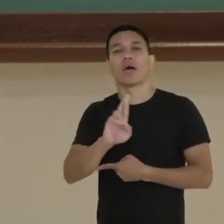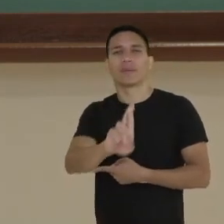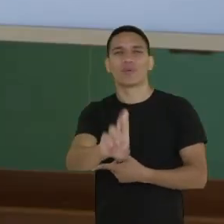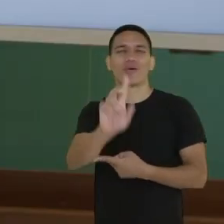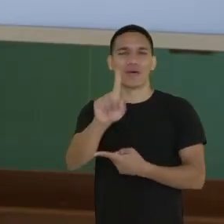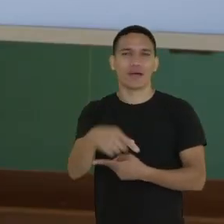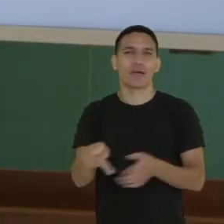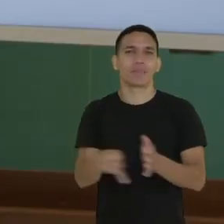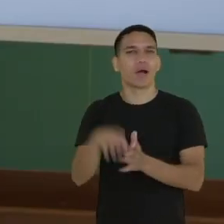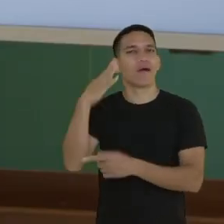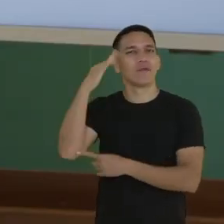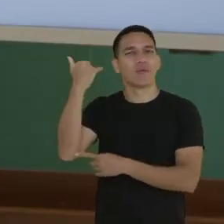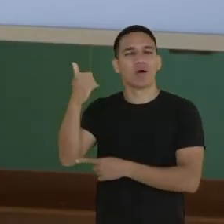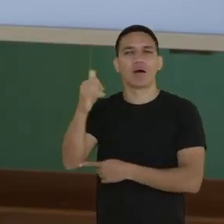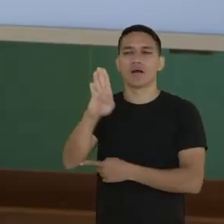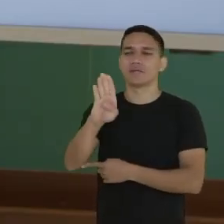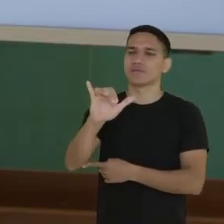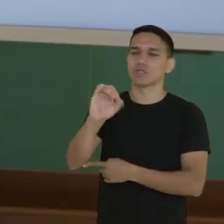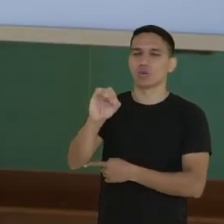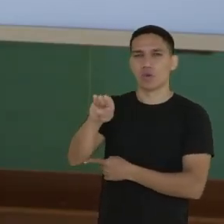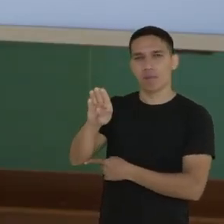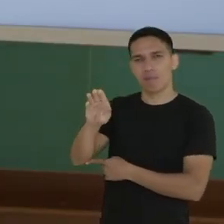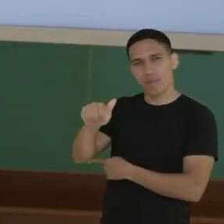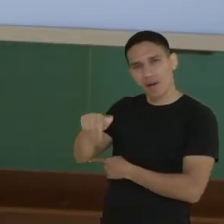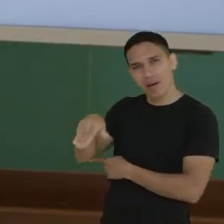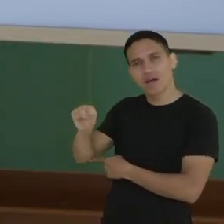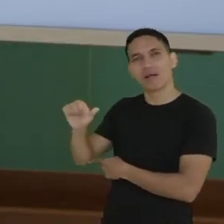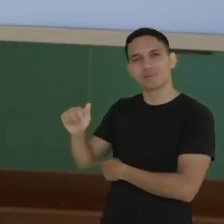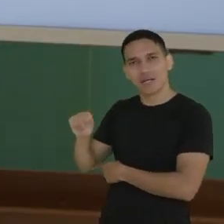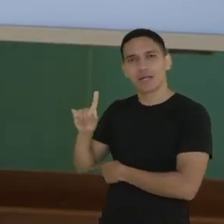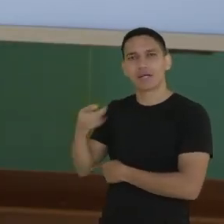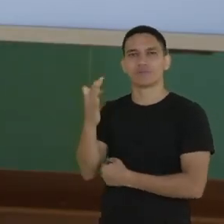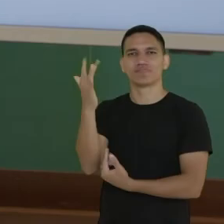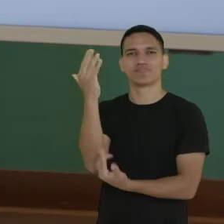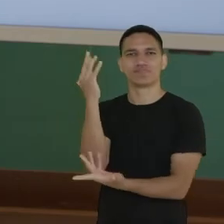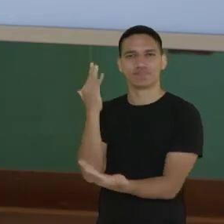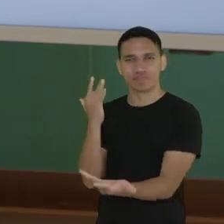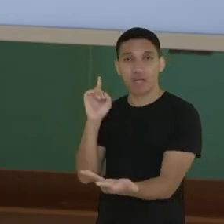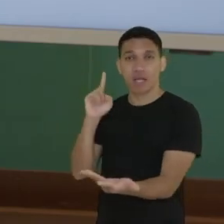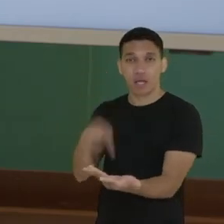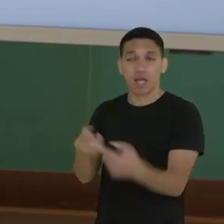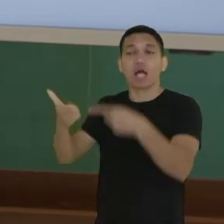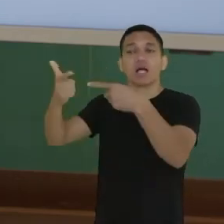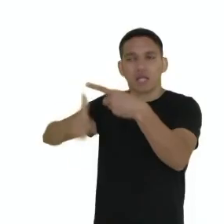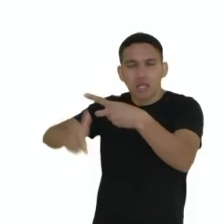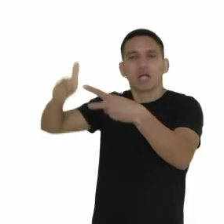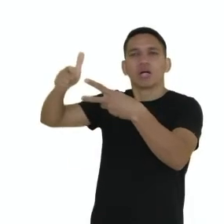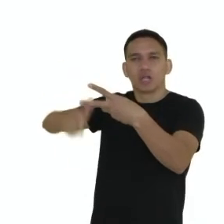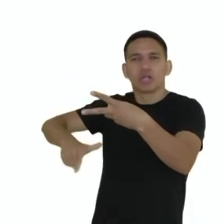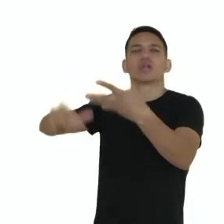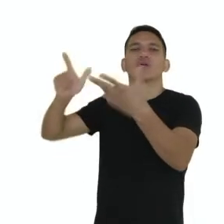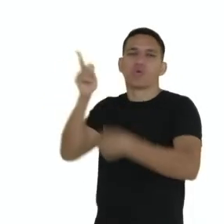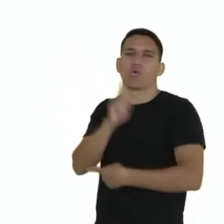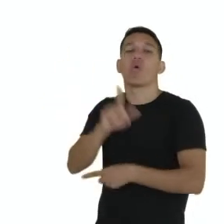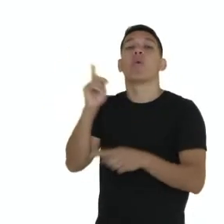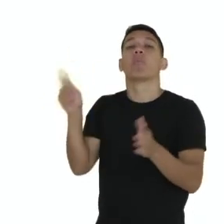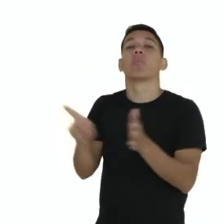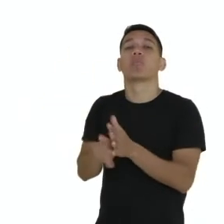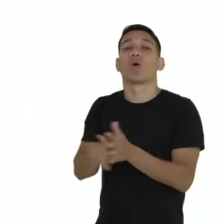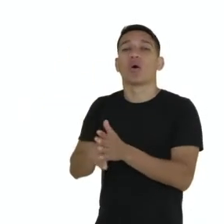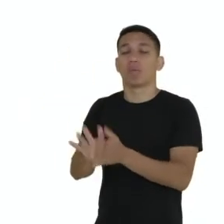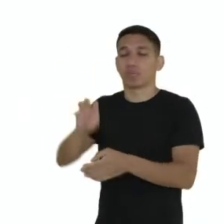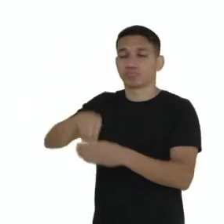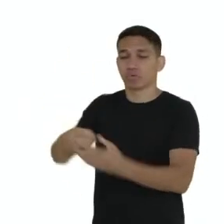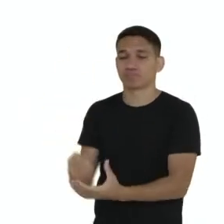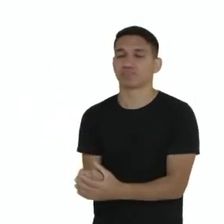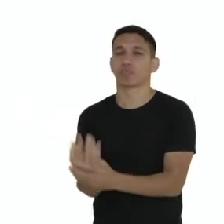famosa biomassa, uma energia renovável e é um tipo de energia limpa desenvolvida por meio de plantações